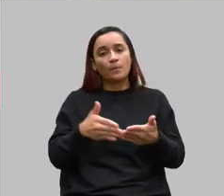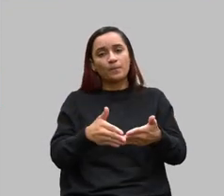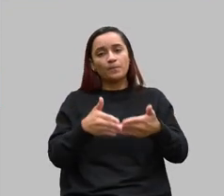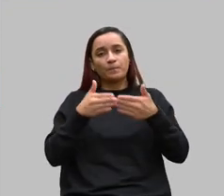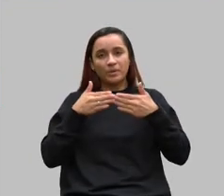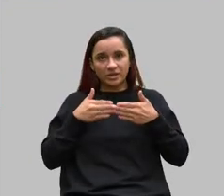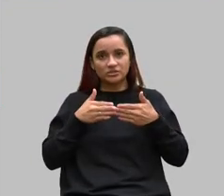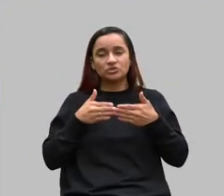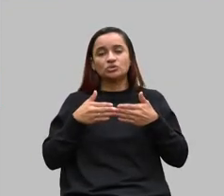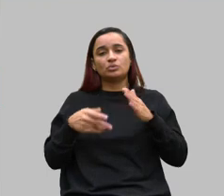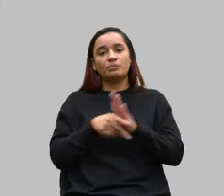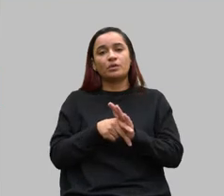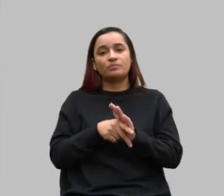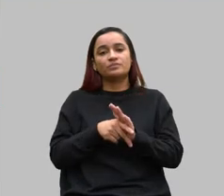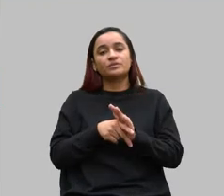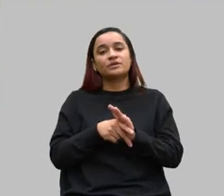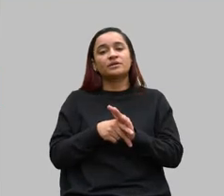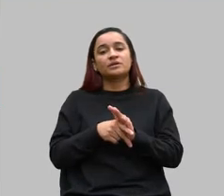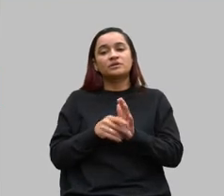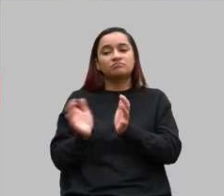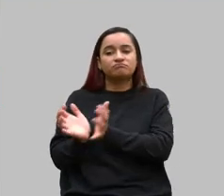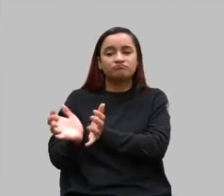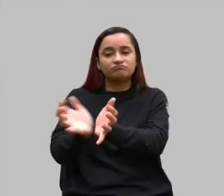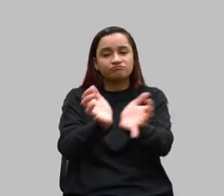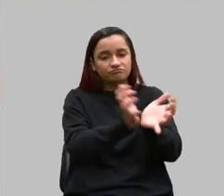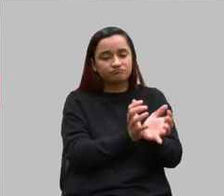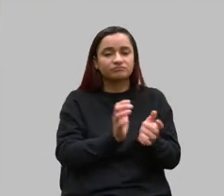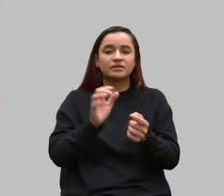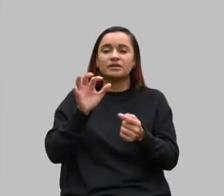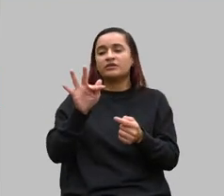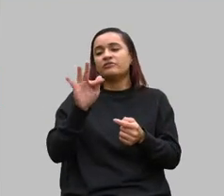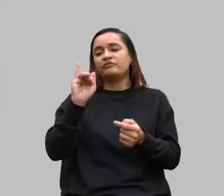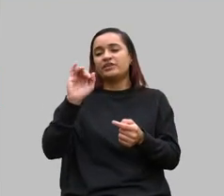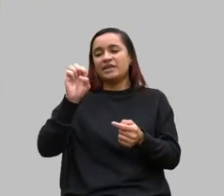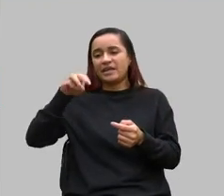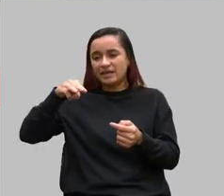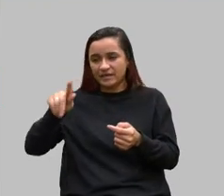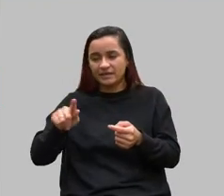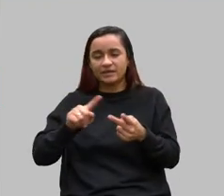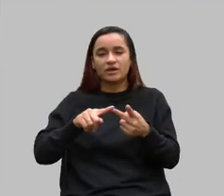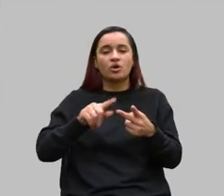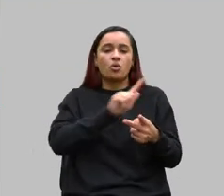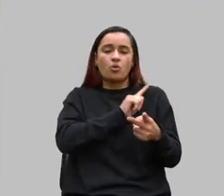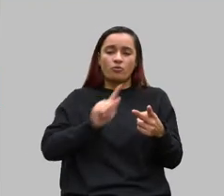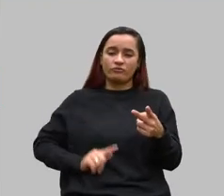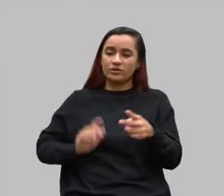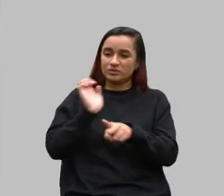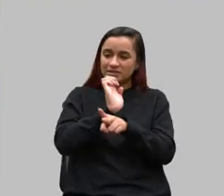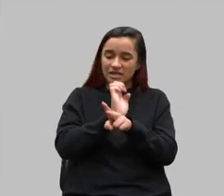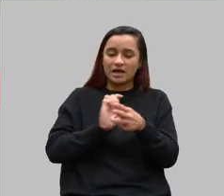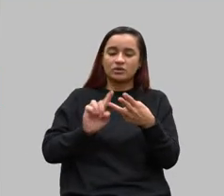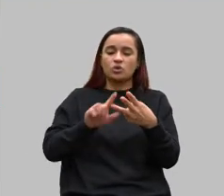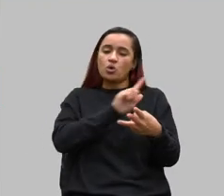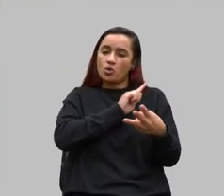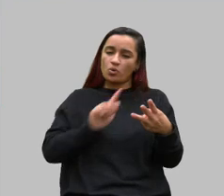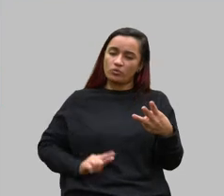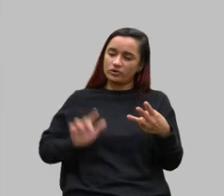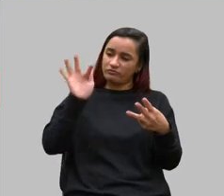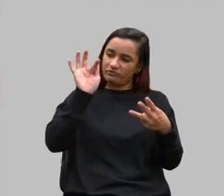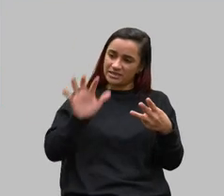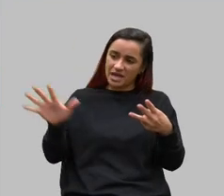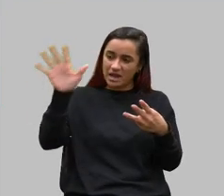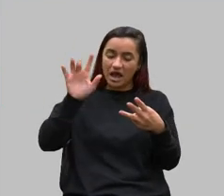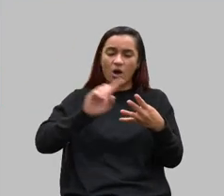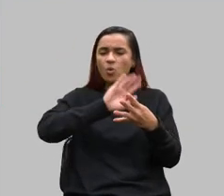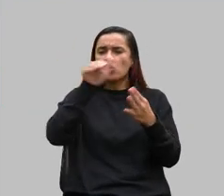às entidades de Classe A fieng ao Governo do Estado ao governo federal todas as partes desenvolvidas